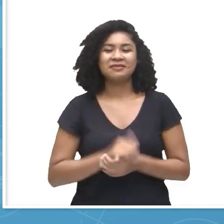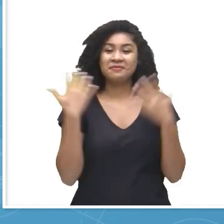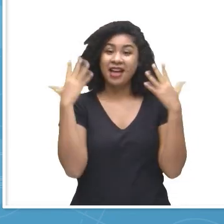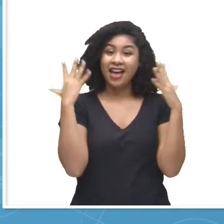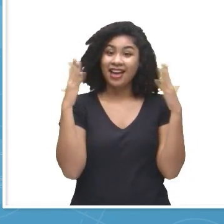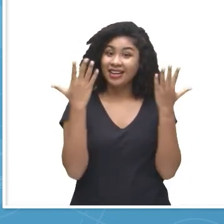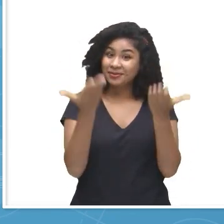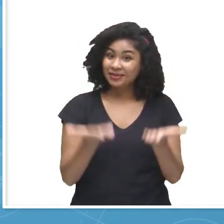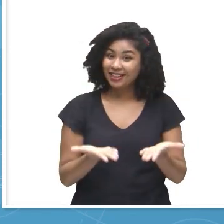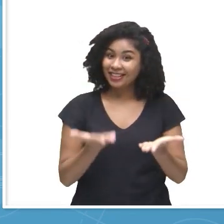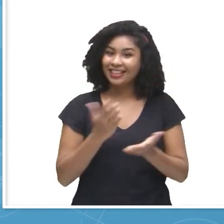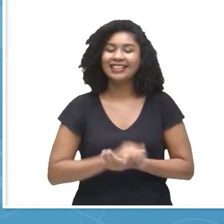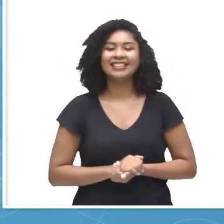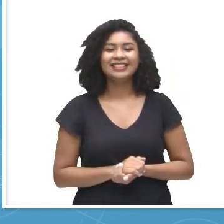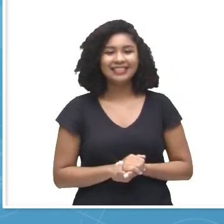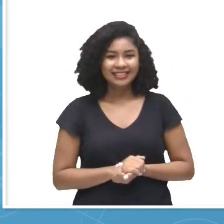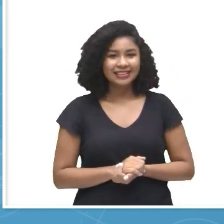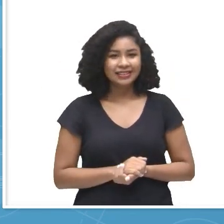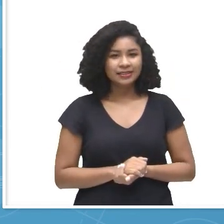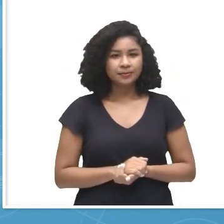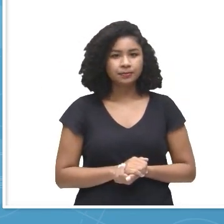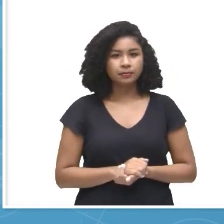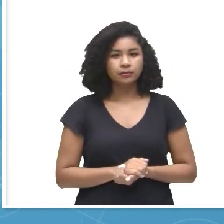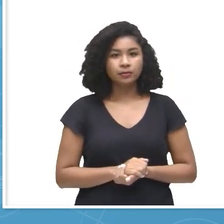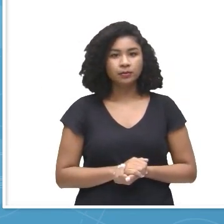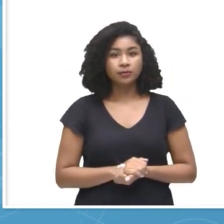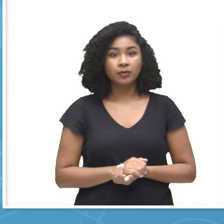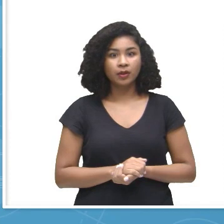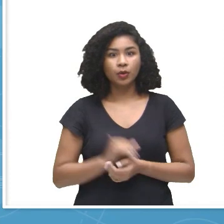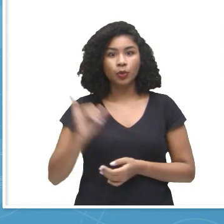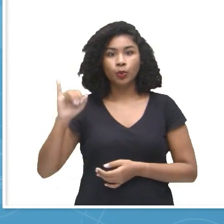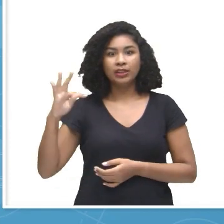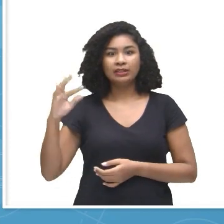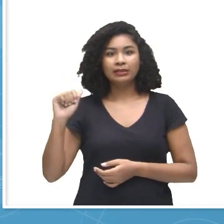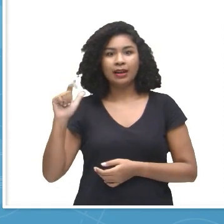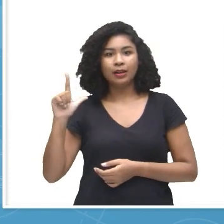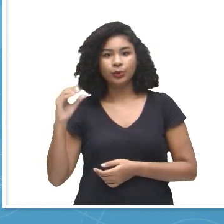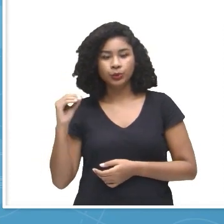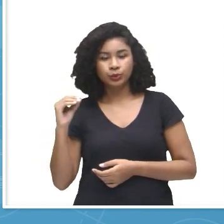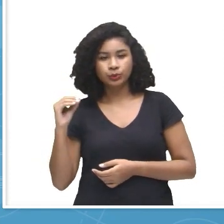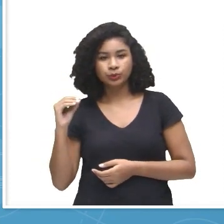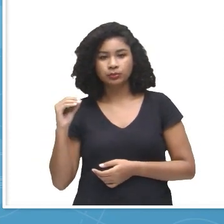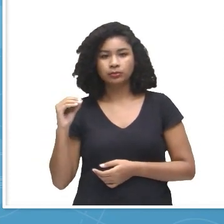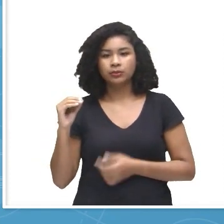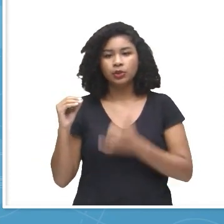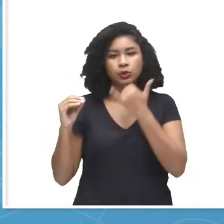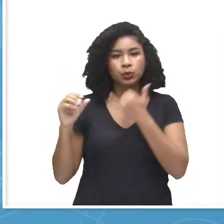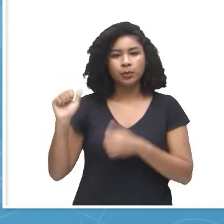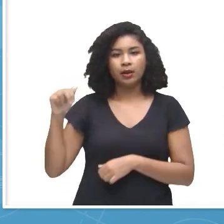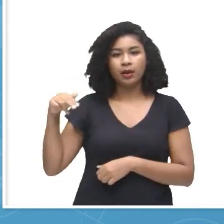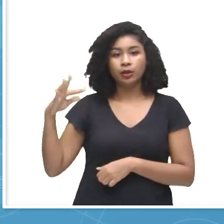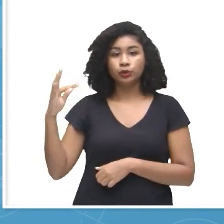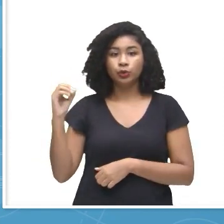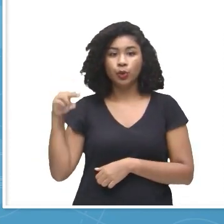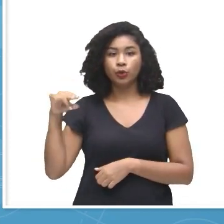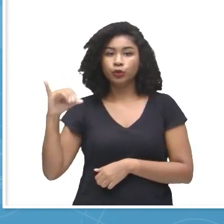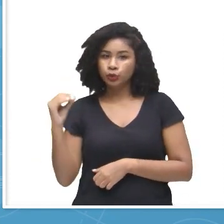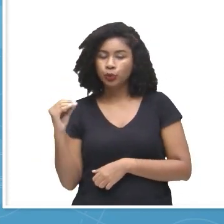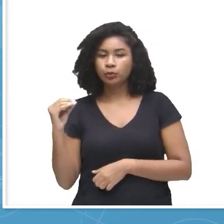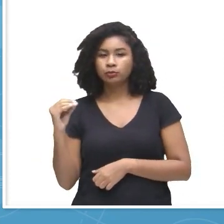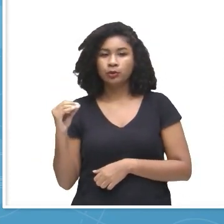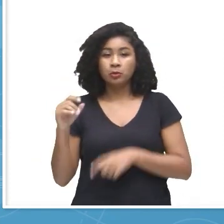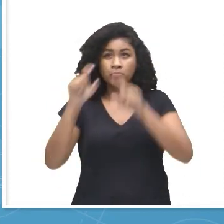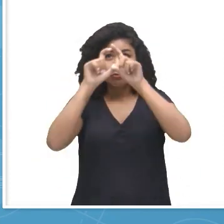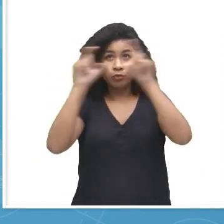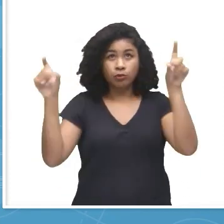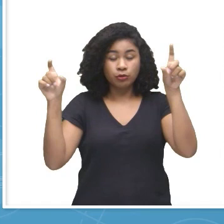Emily. Então, não saia de casa, obrigado. Né? O Antônio colocou aqui, não saia de casa, obrigado. Ele ainda botou uns legalzinhos